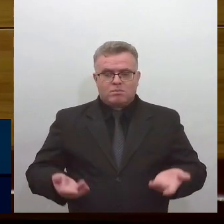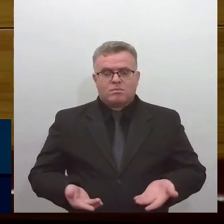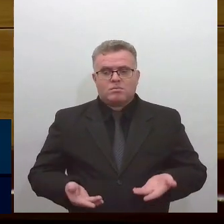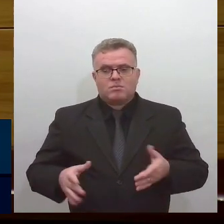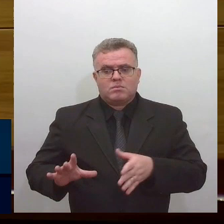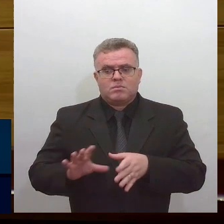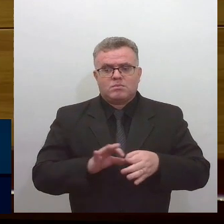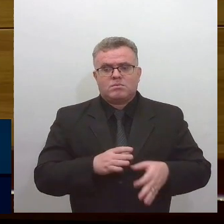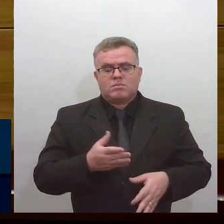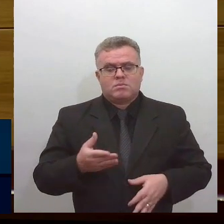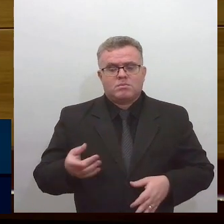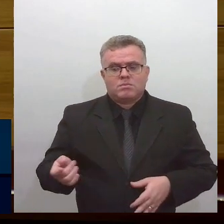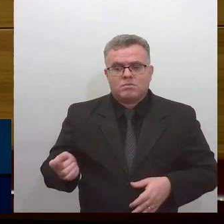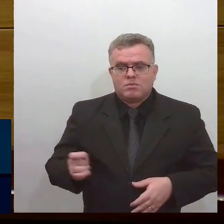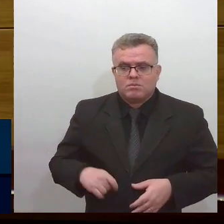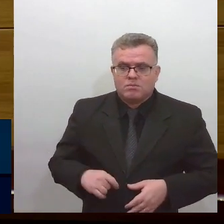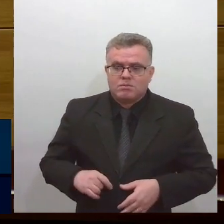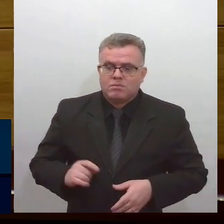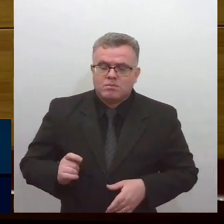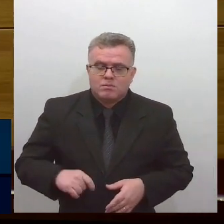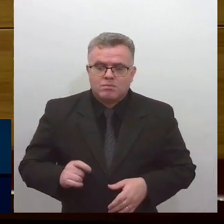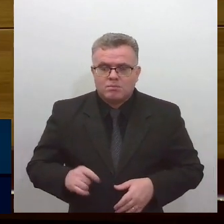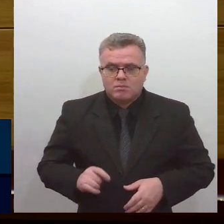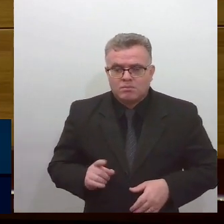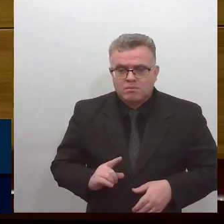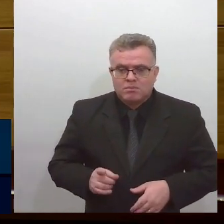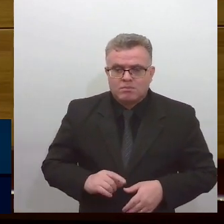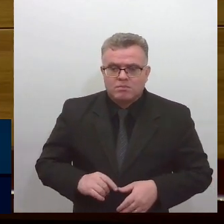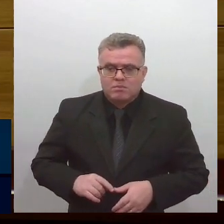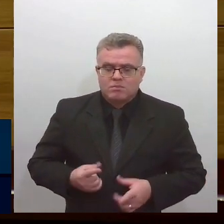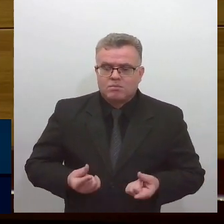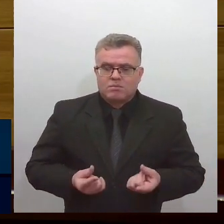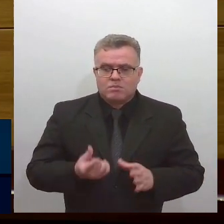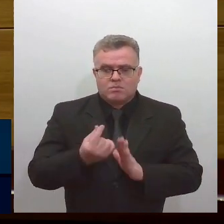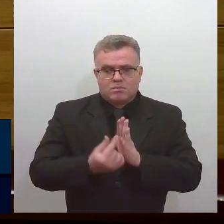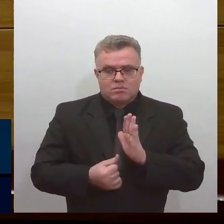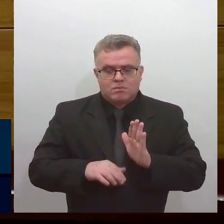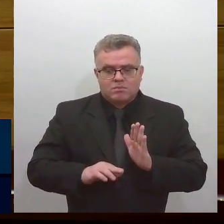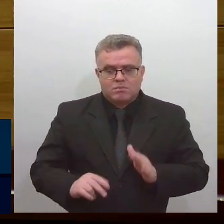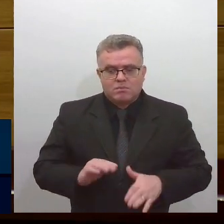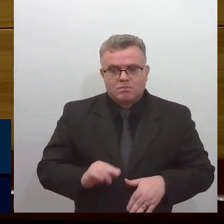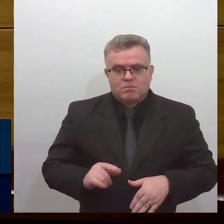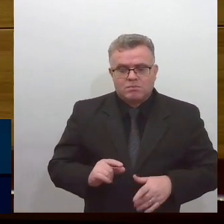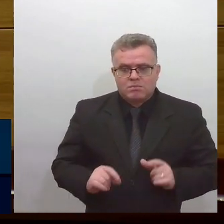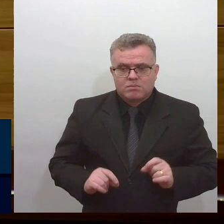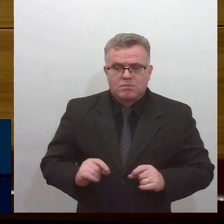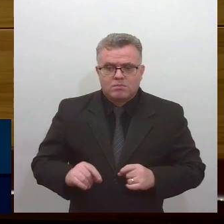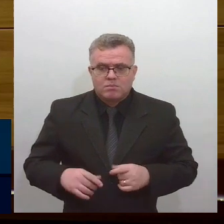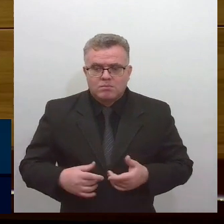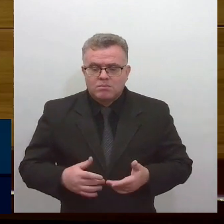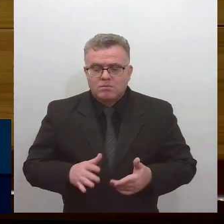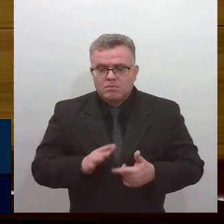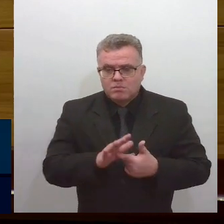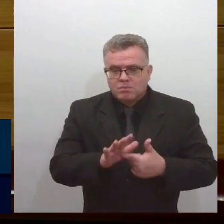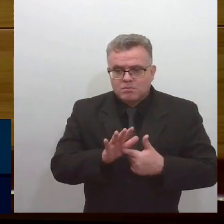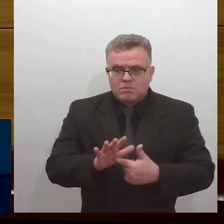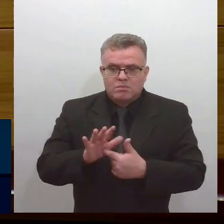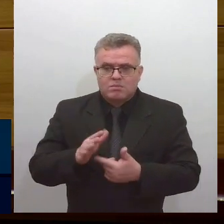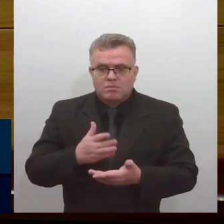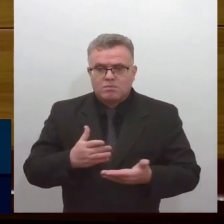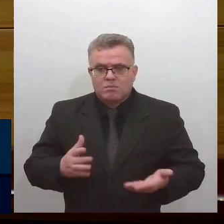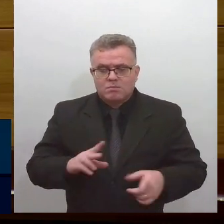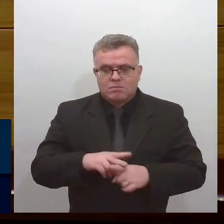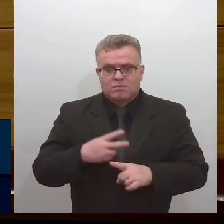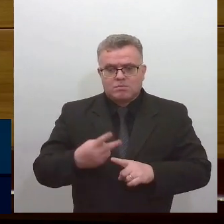condição técnica aí não é orçamentária uma condição técnica de apontar paraa duplicação da rodovia